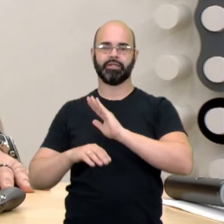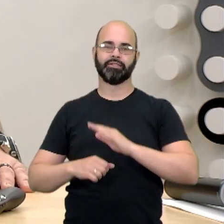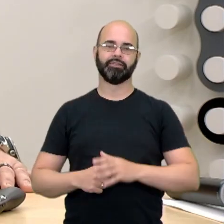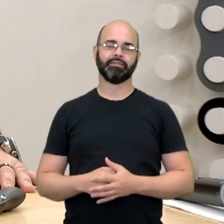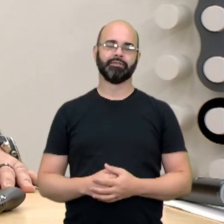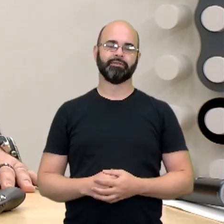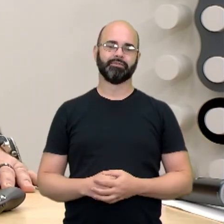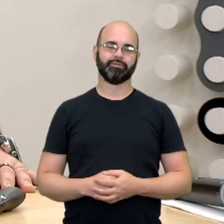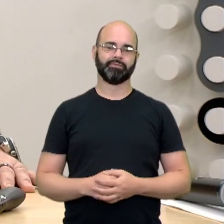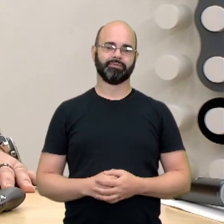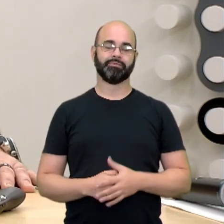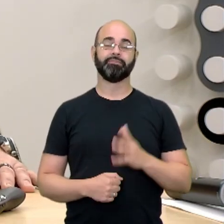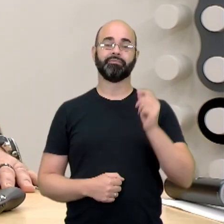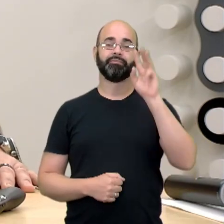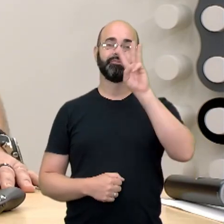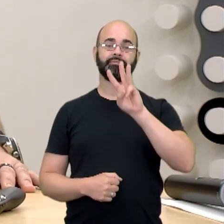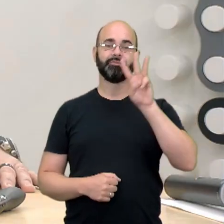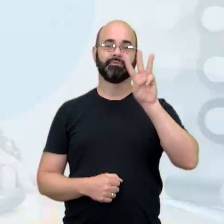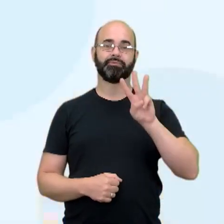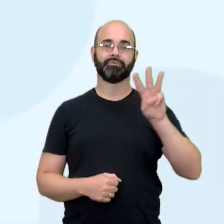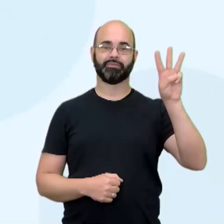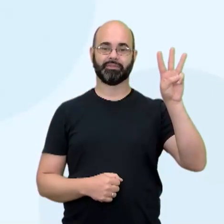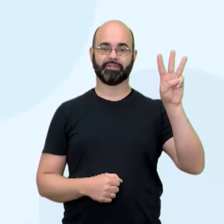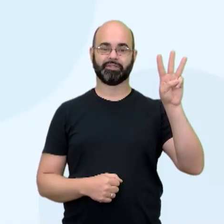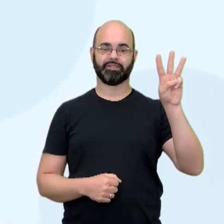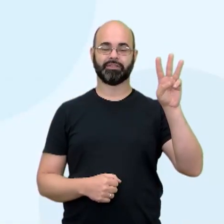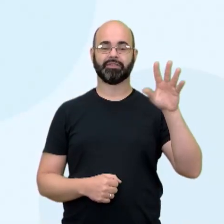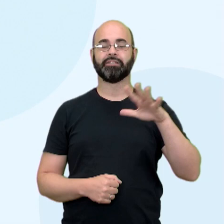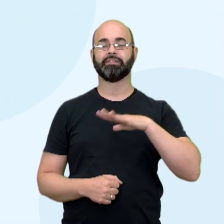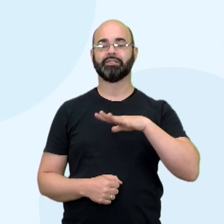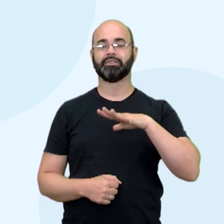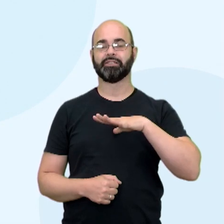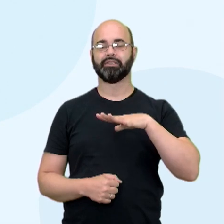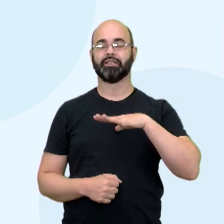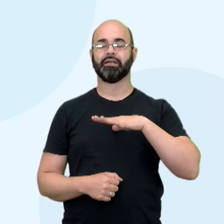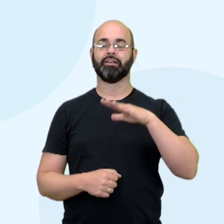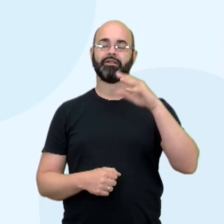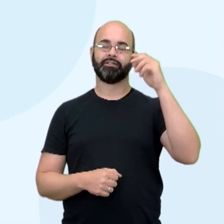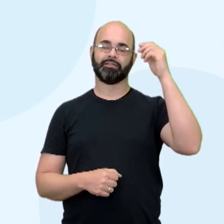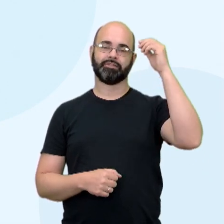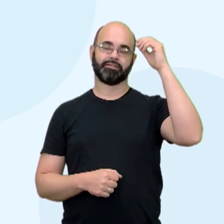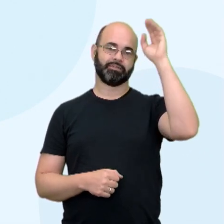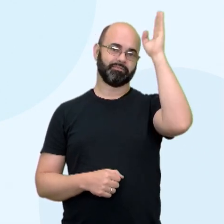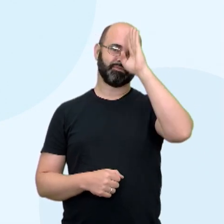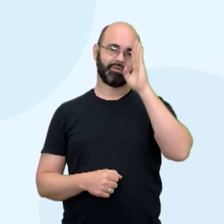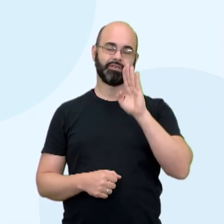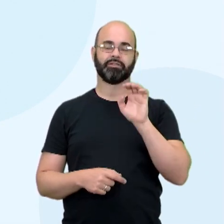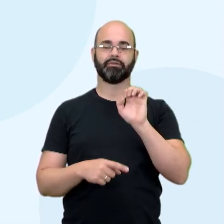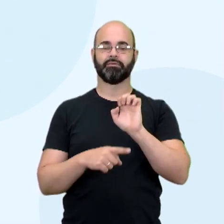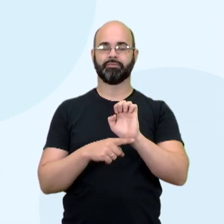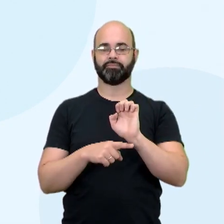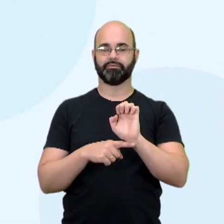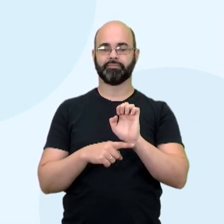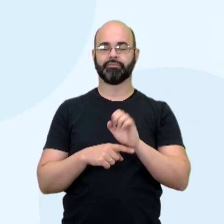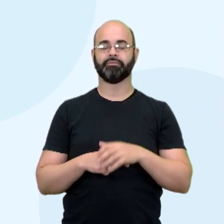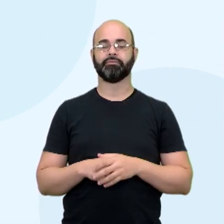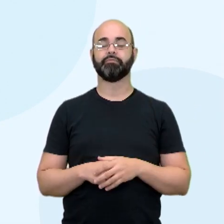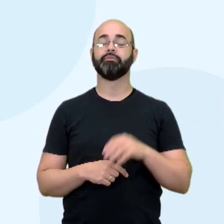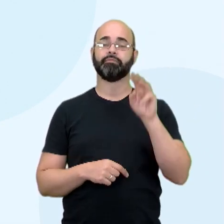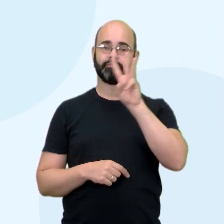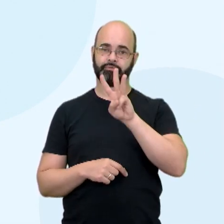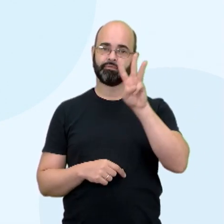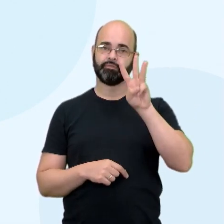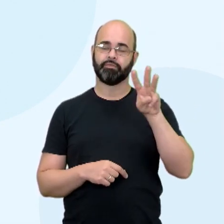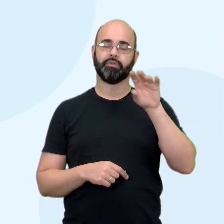Vamos ver aí um site, né? Então tá aí, ó, Conheça Cidades e Estados do Brasil, também é um site do IBGE, como a gente viu alguns